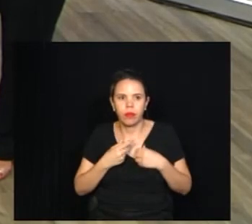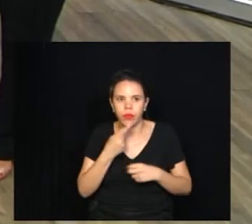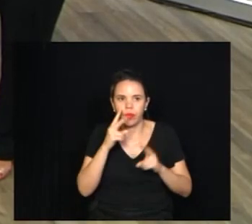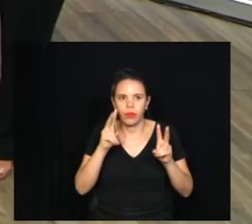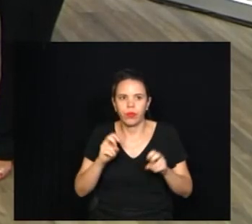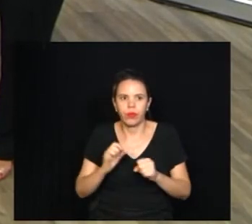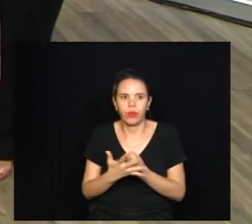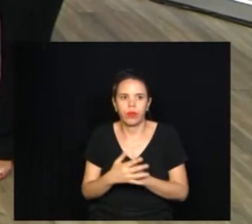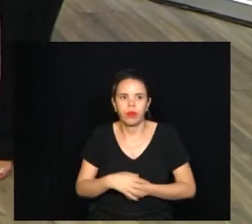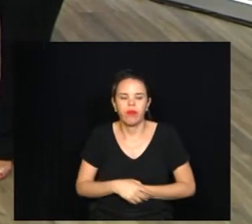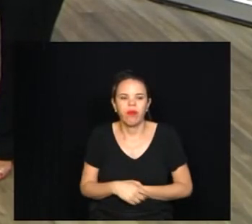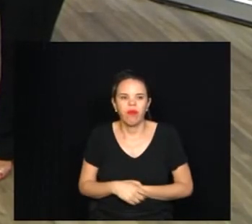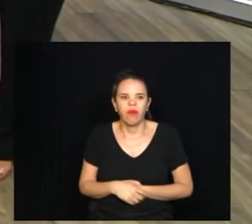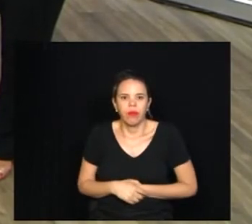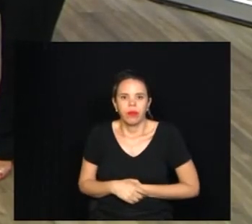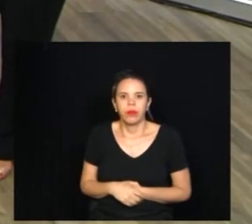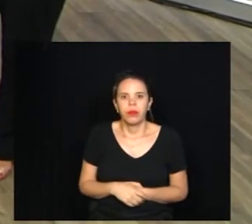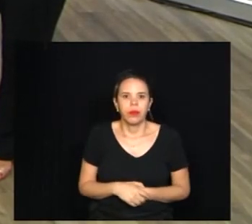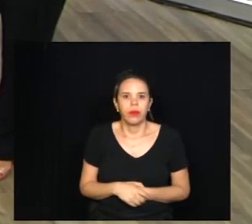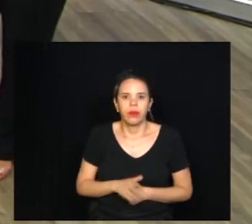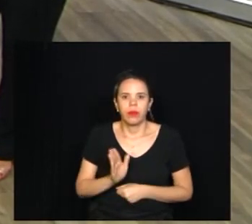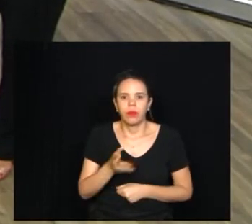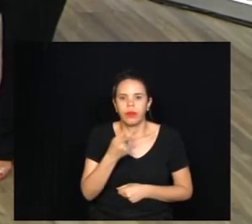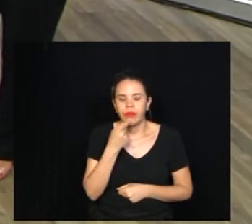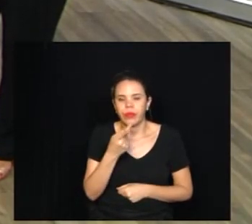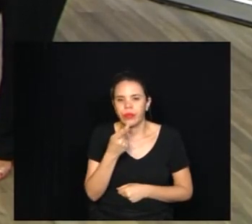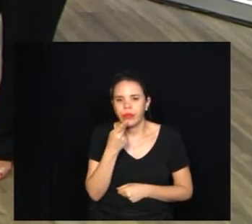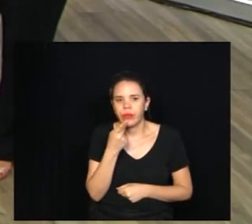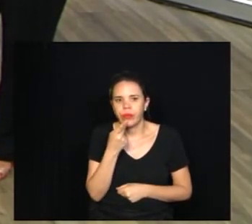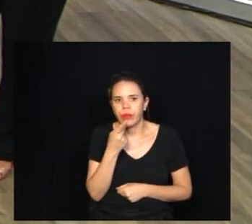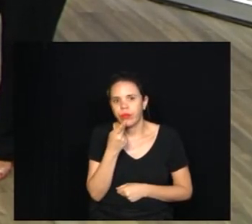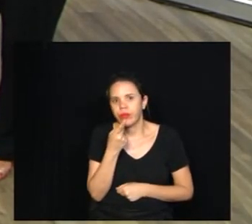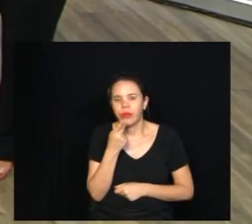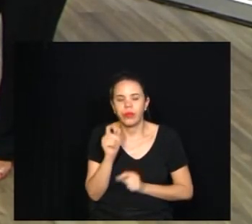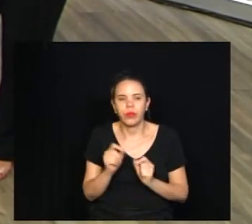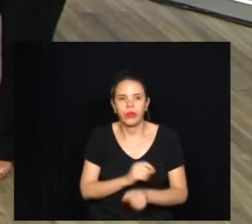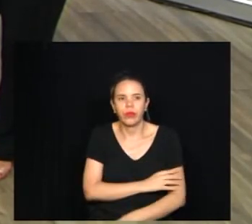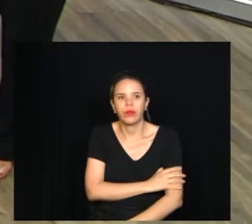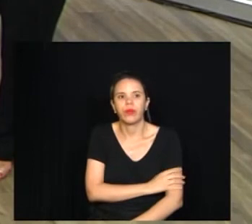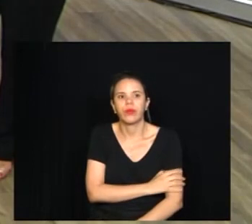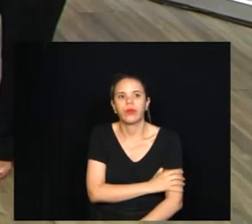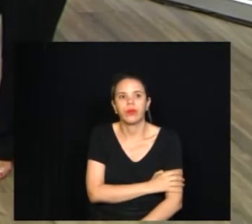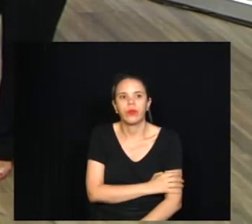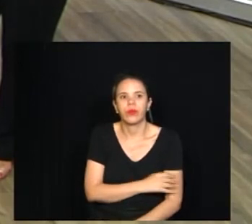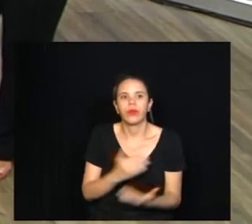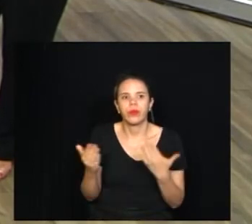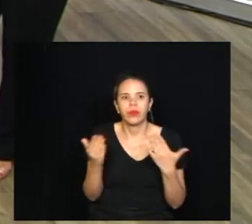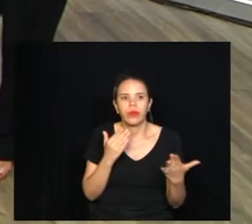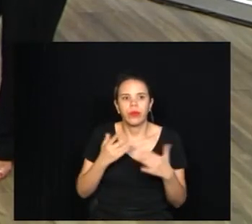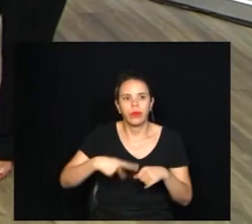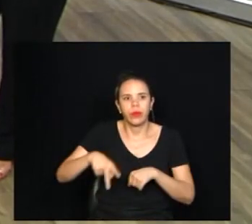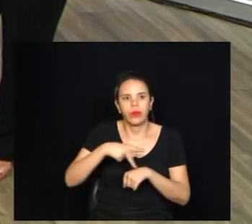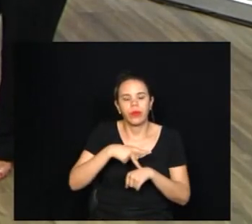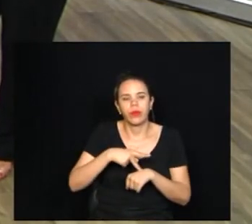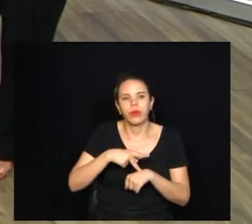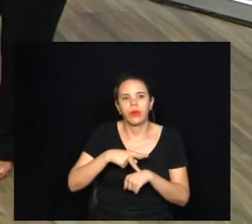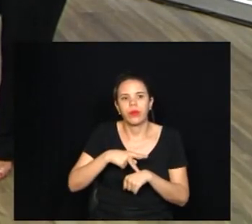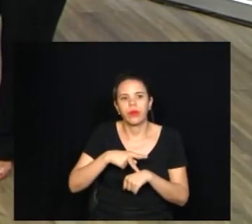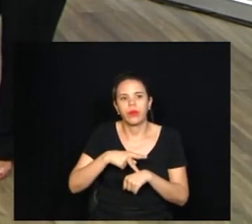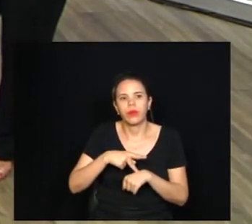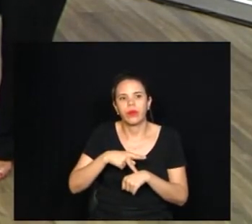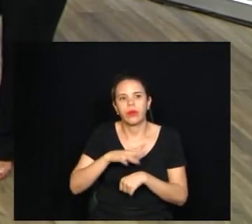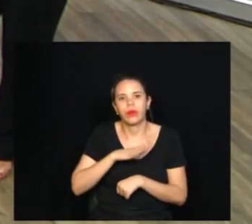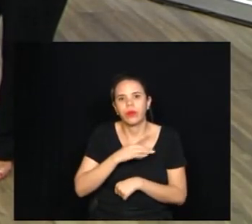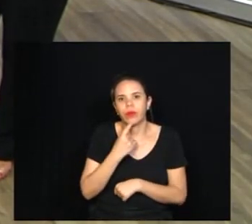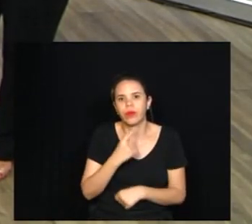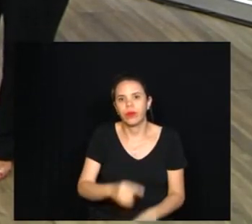sobre Covid-19, então, Mina Abreu, a gente já fala, então, sobre o panorama do nosso país e depois a situação da